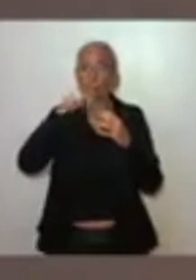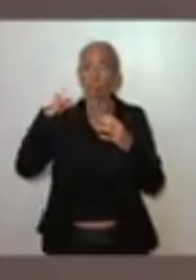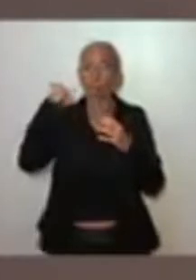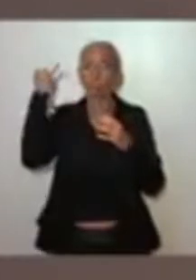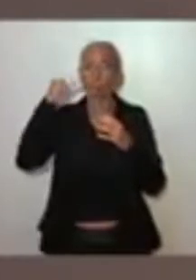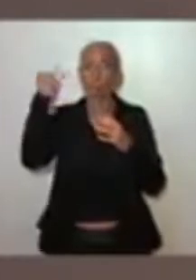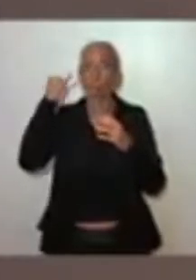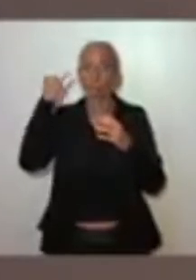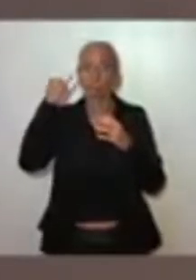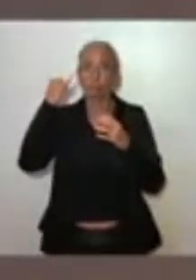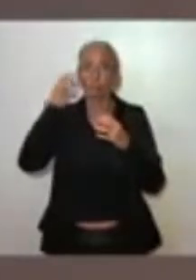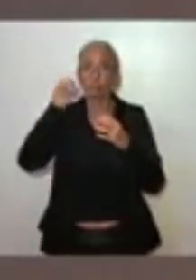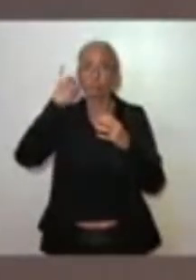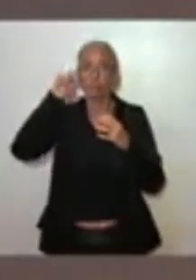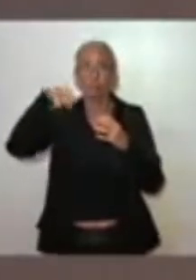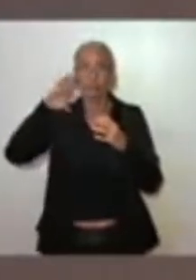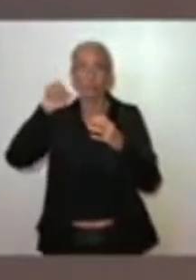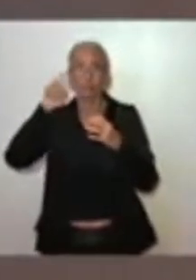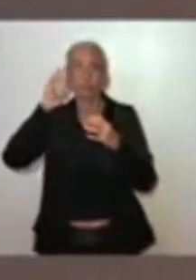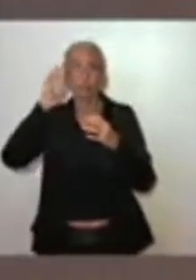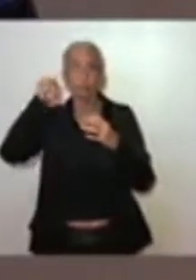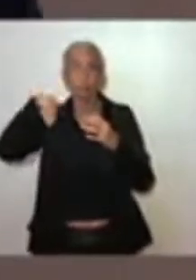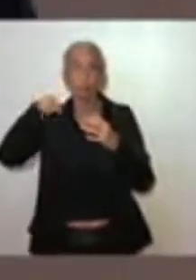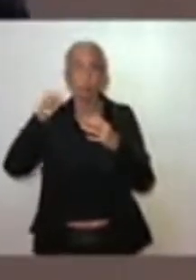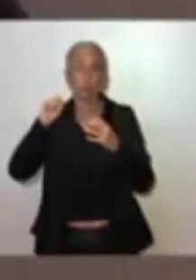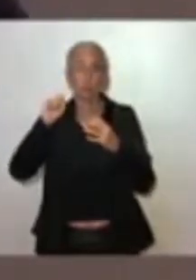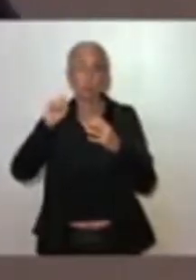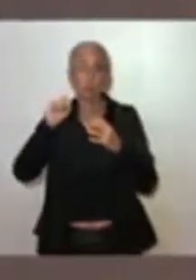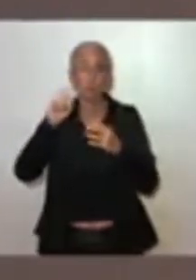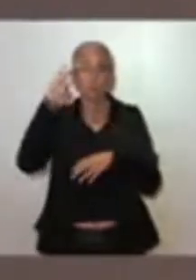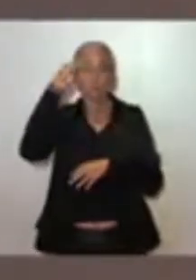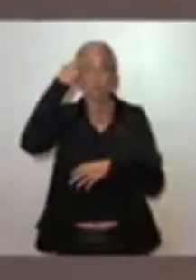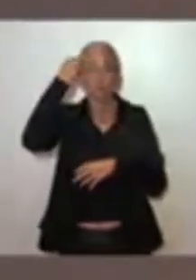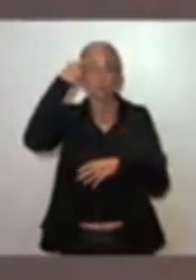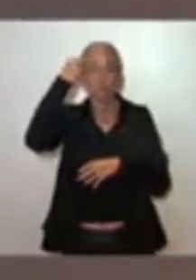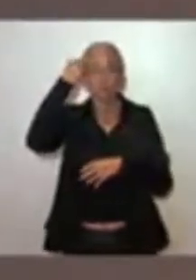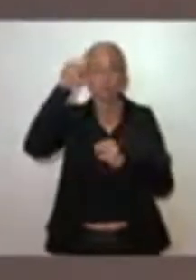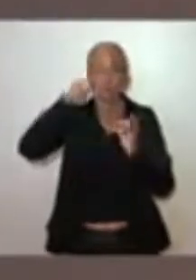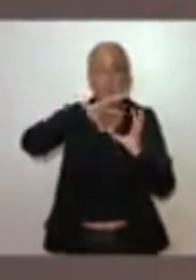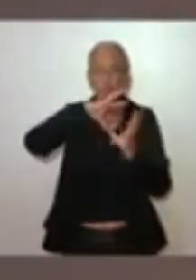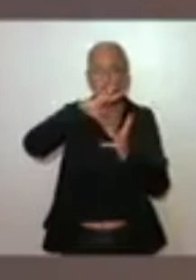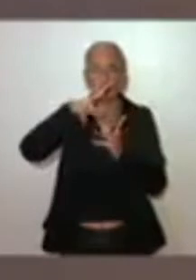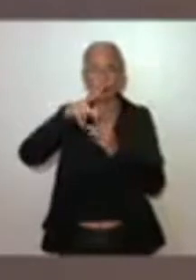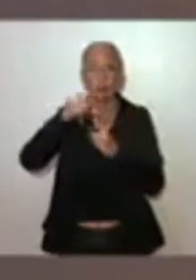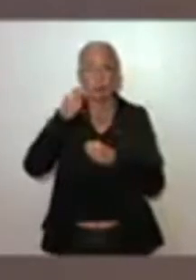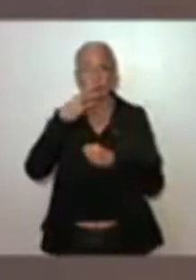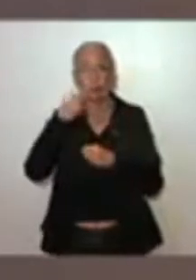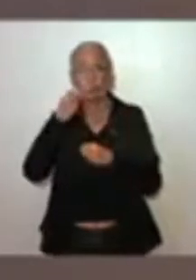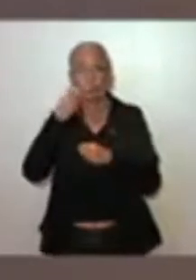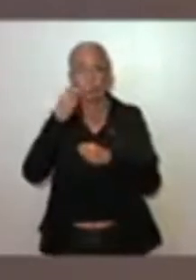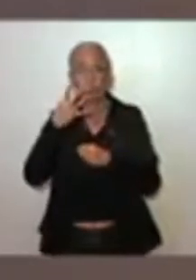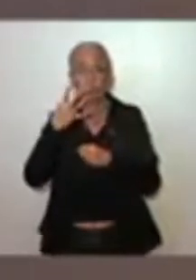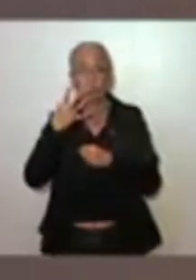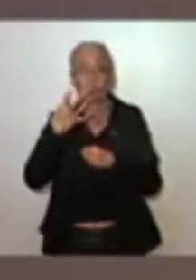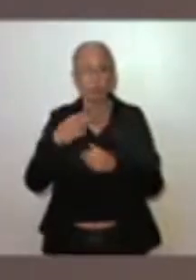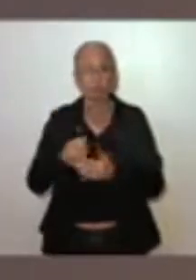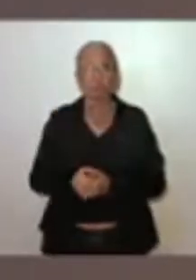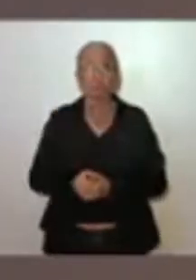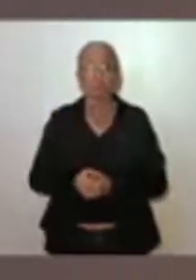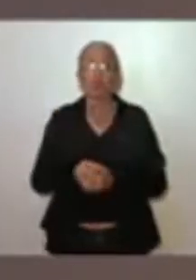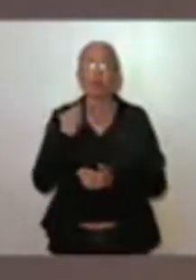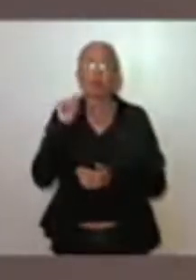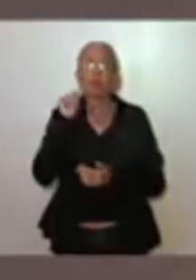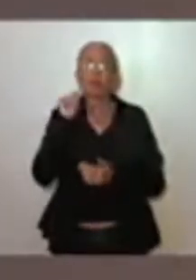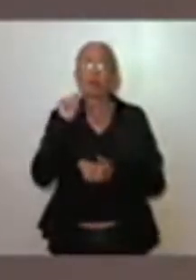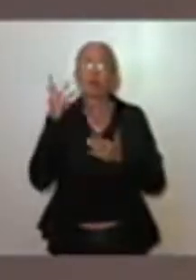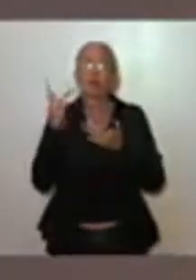importante é o dióxido de carbono isso é normal e desejável para que a terra tem uma temperatura compatível com a vida humana O que que